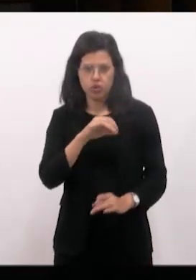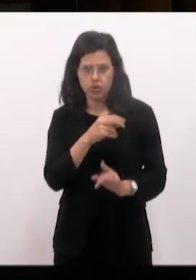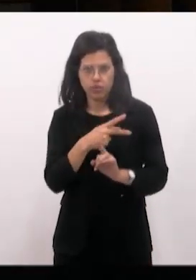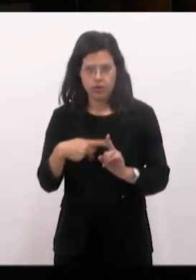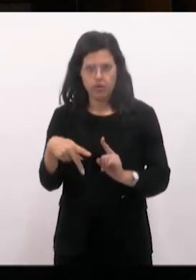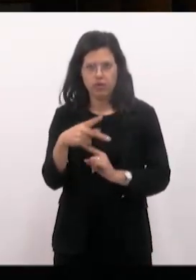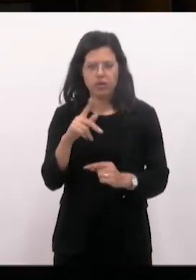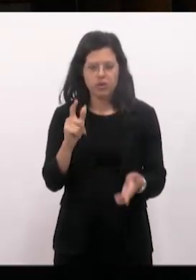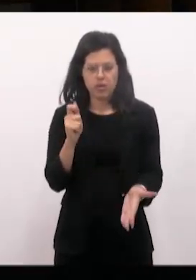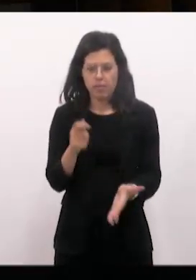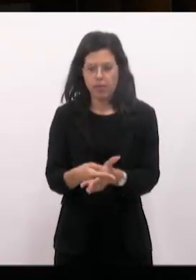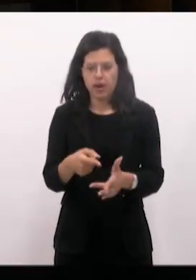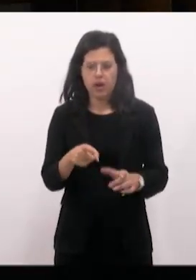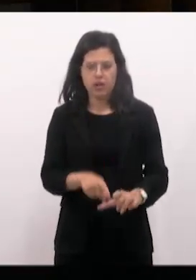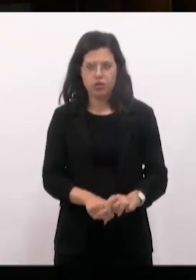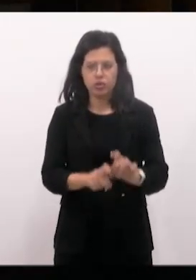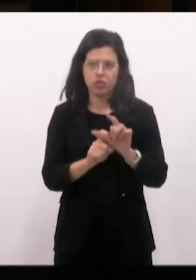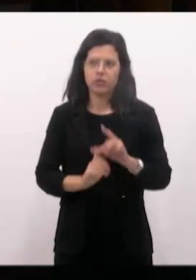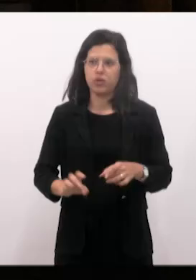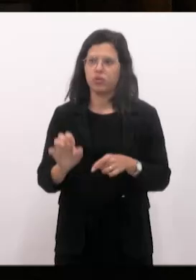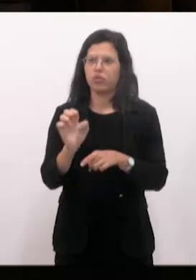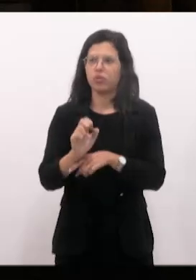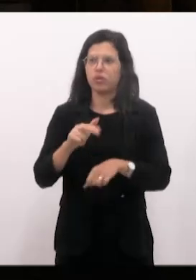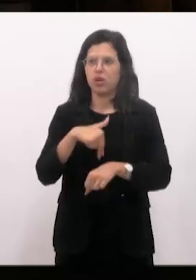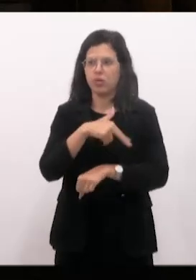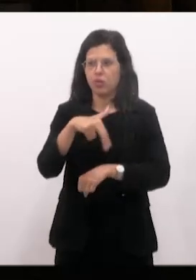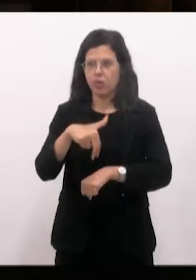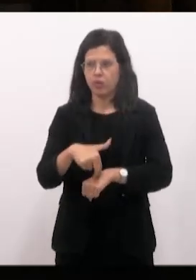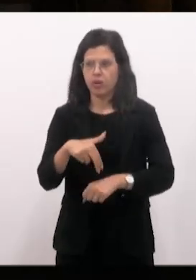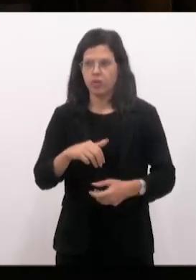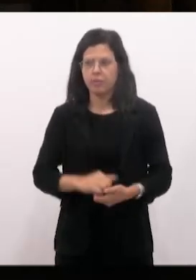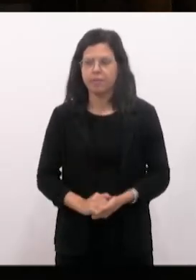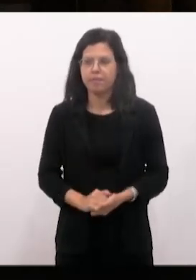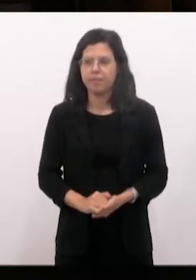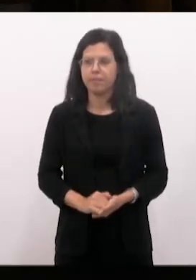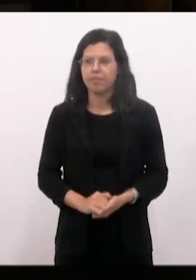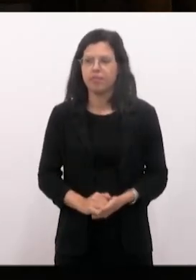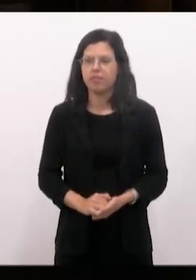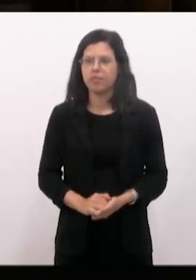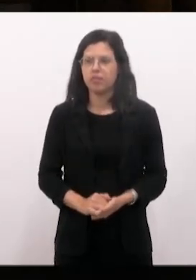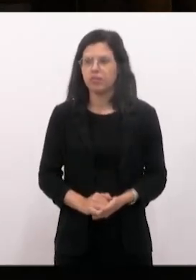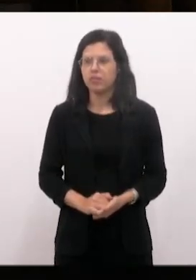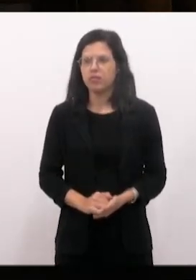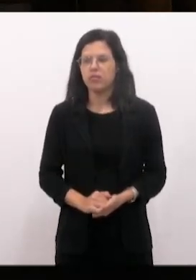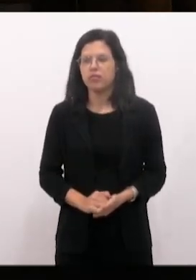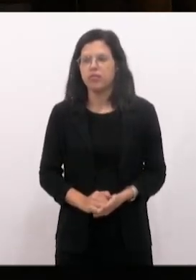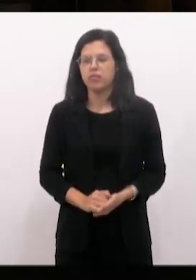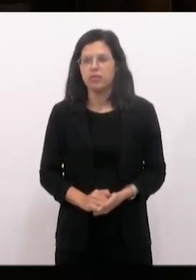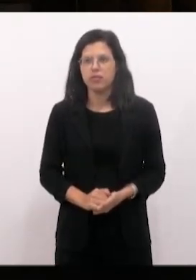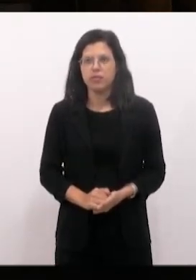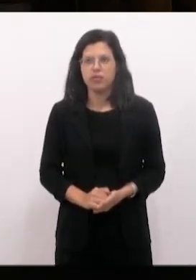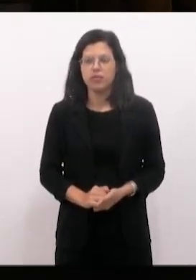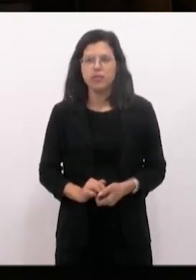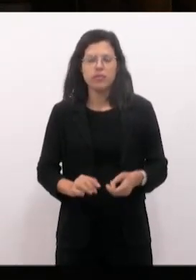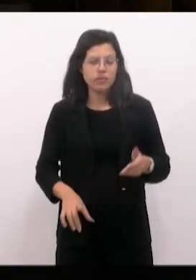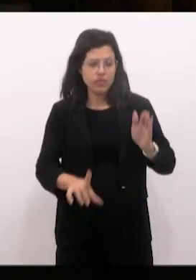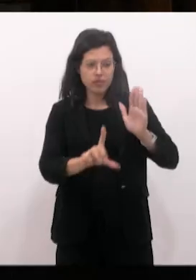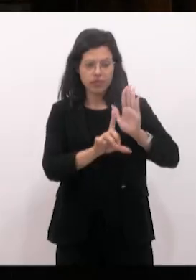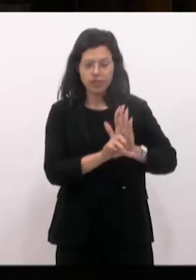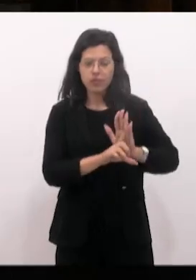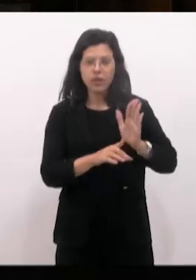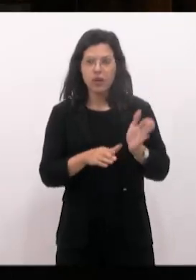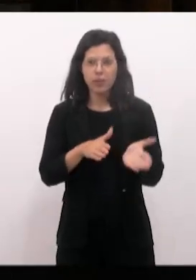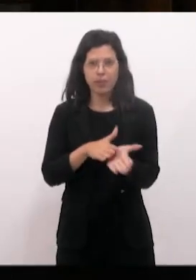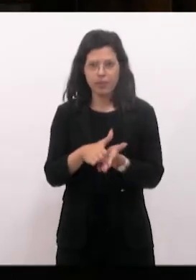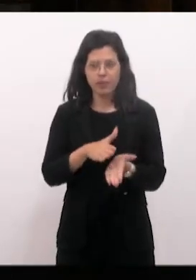pagar o serviço da dívida do Estado com a União. Essa lei foi publicada